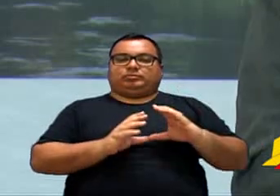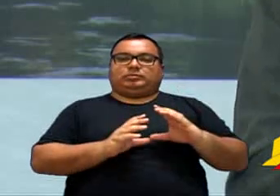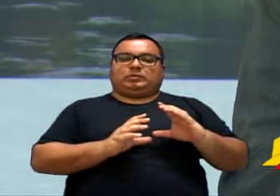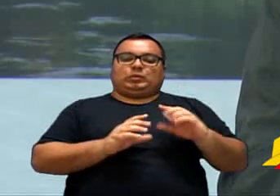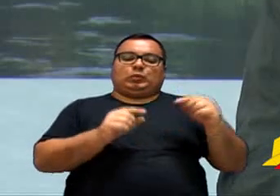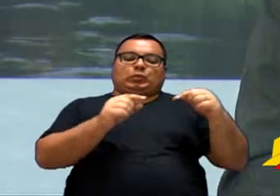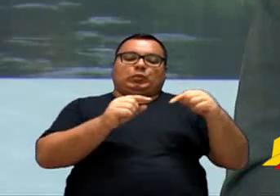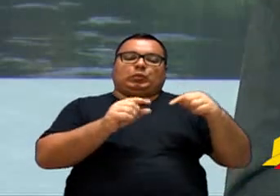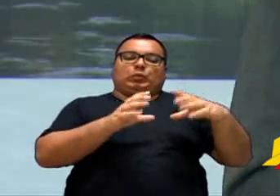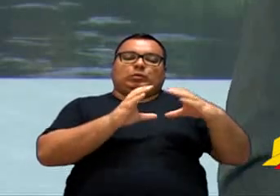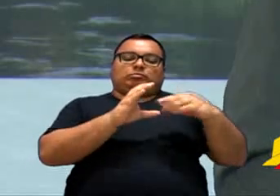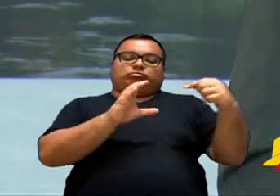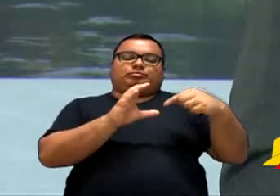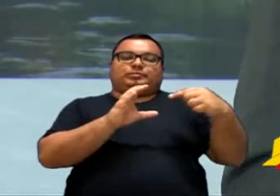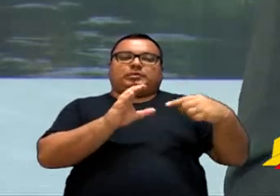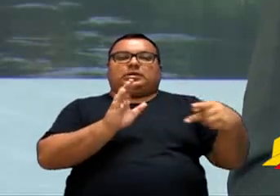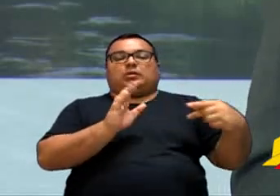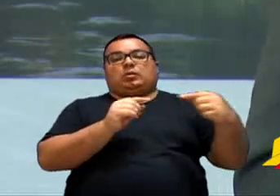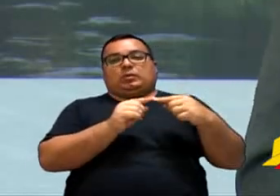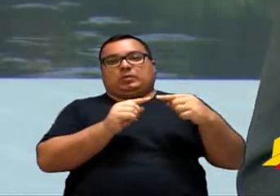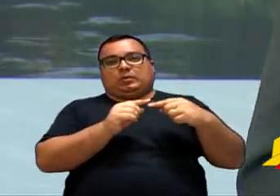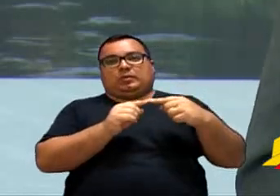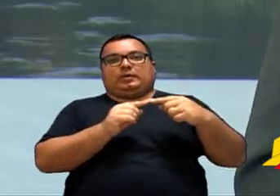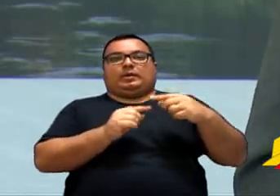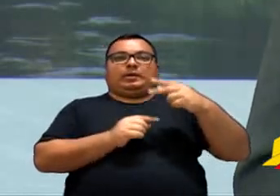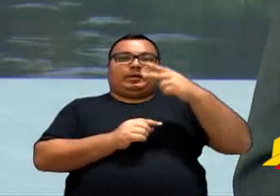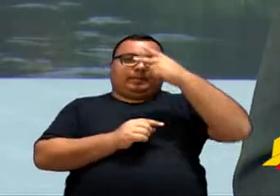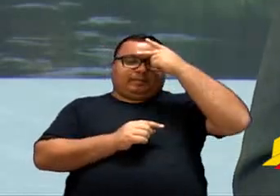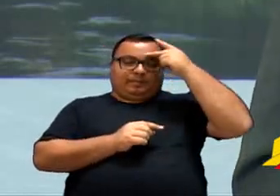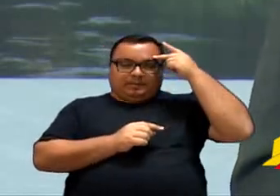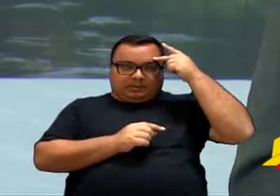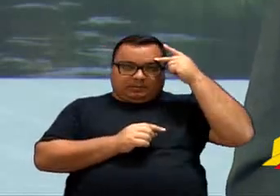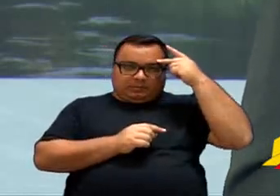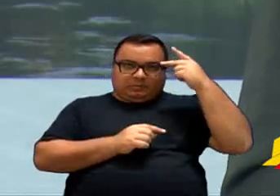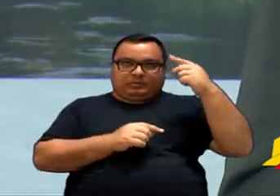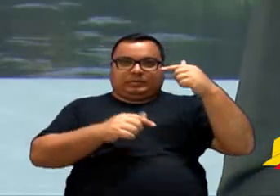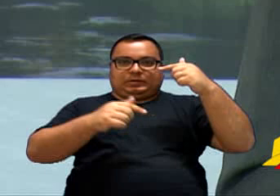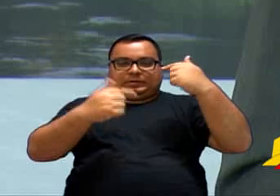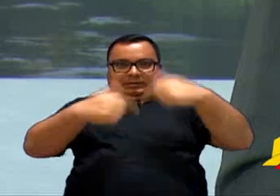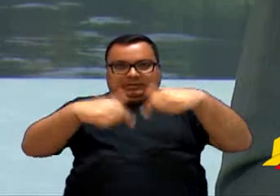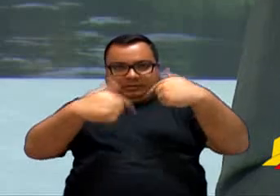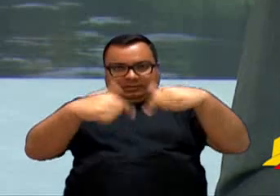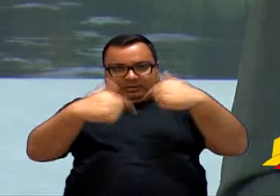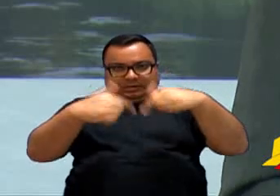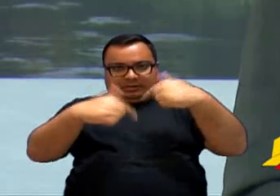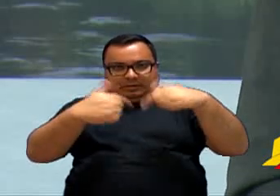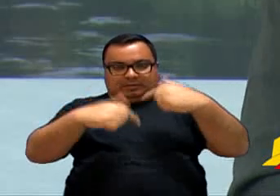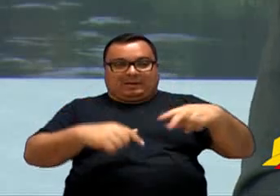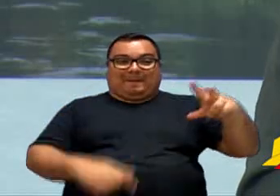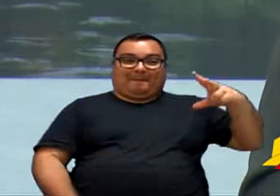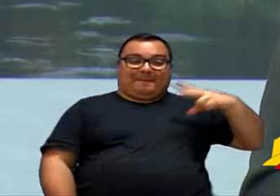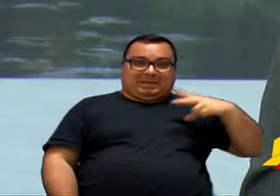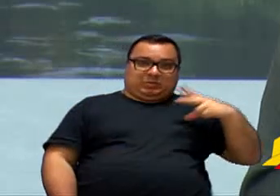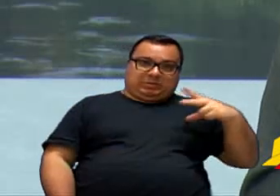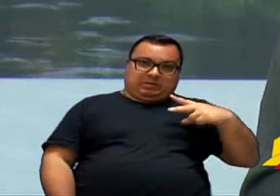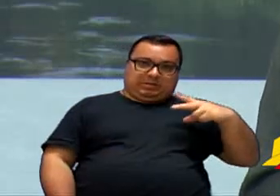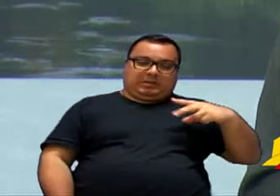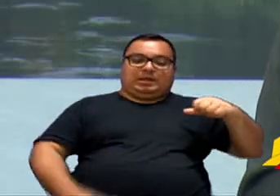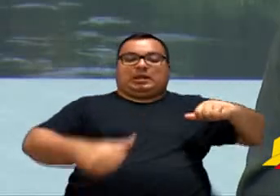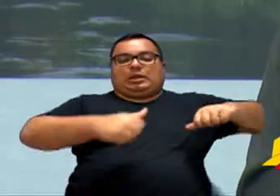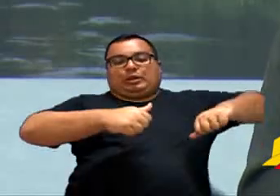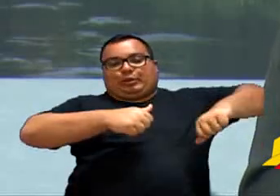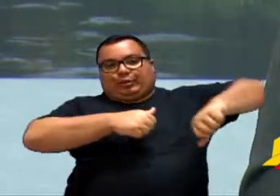aos funcionários públicos que trabalharam na iniciativa privada, saíram da iniciativa privada, passaram a